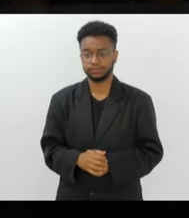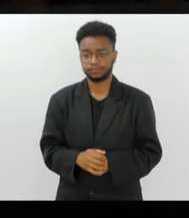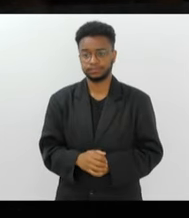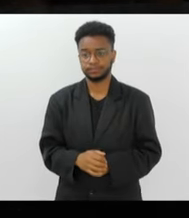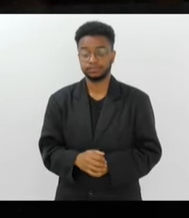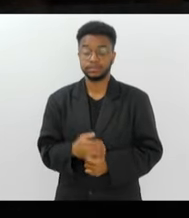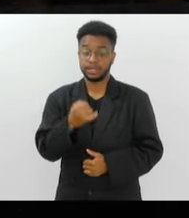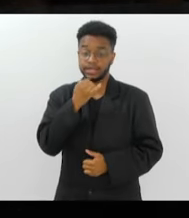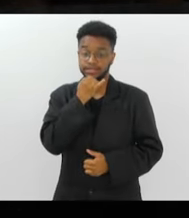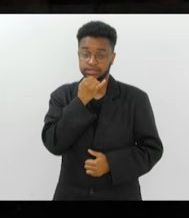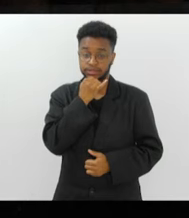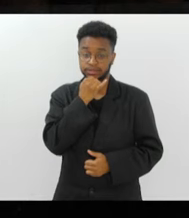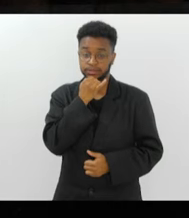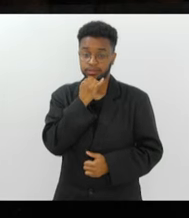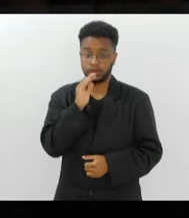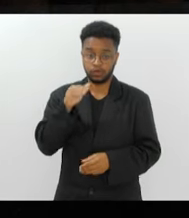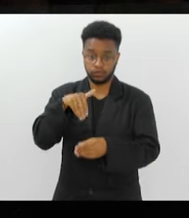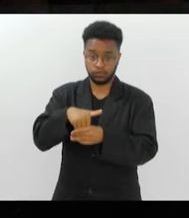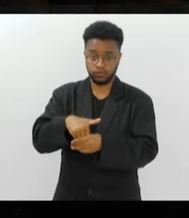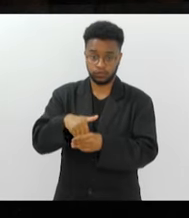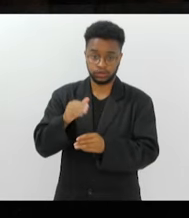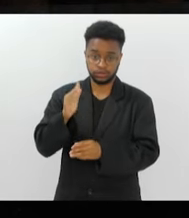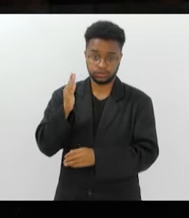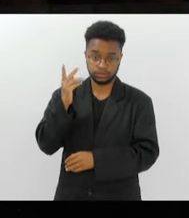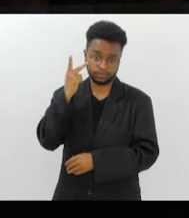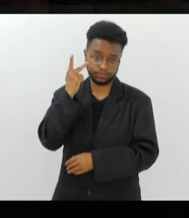a eleição de São Paulo.